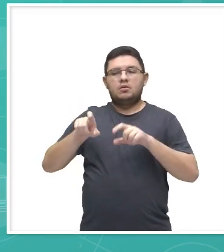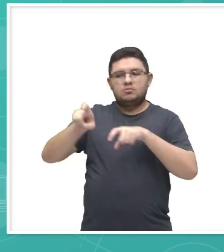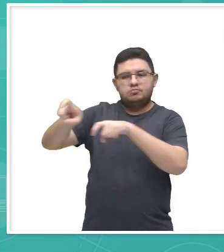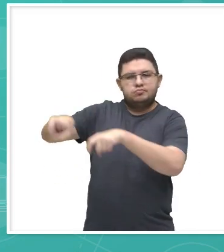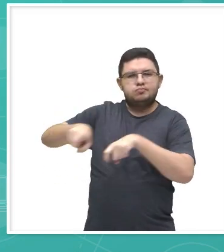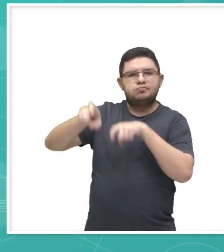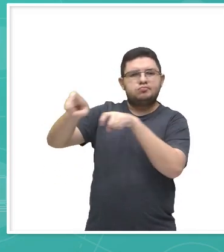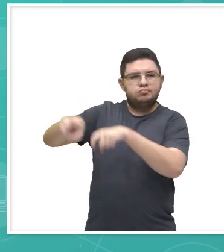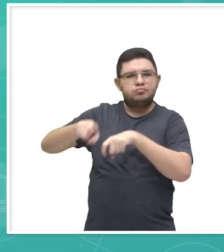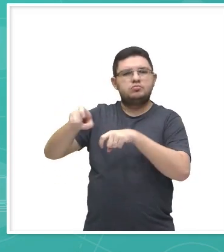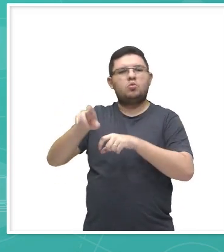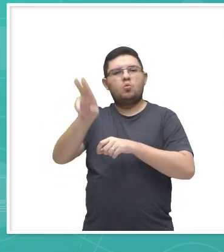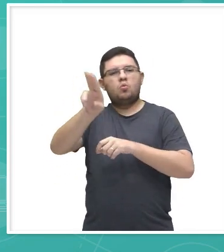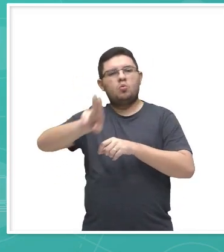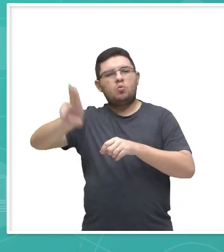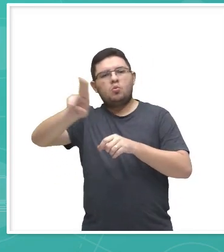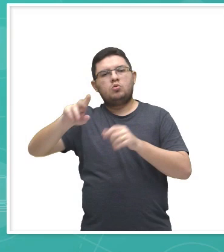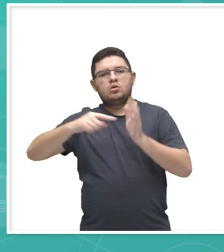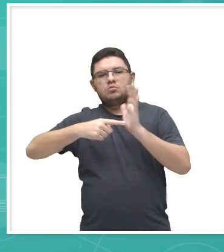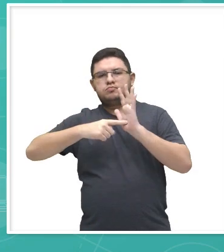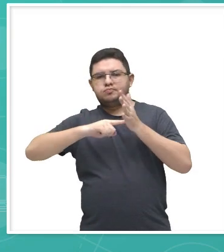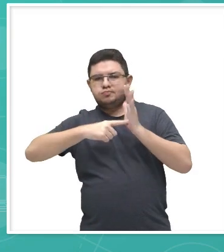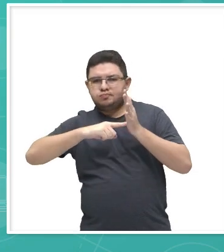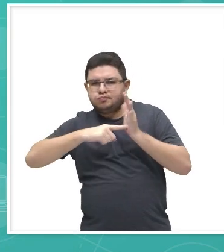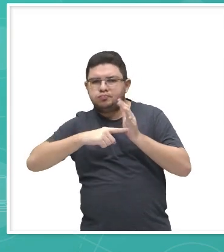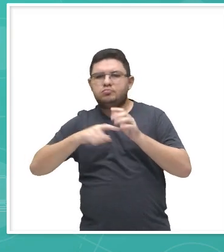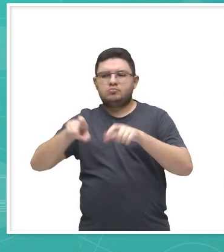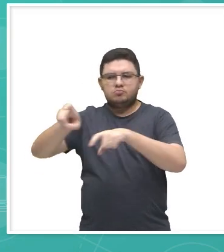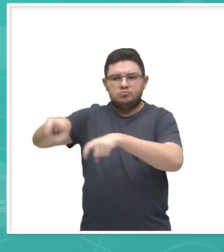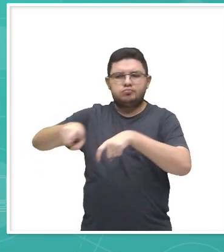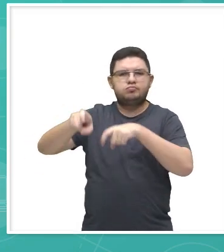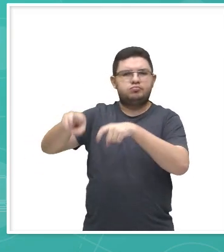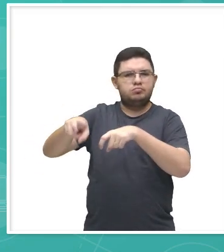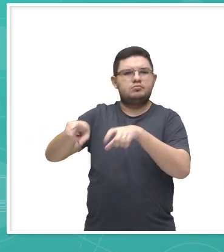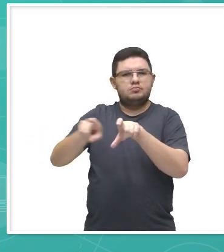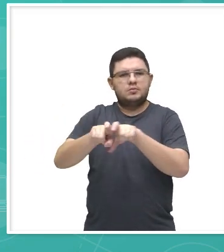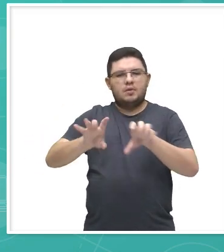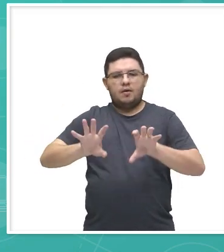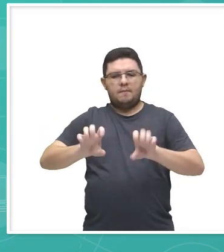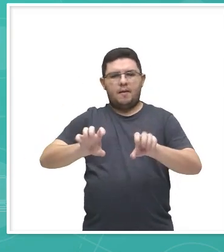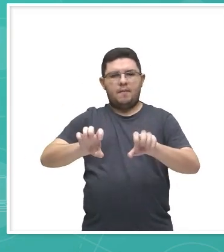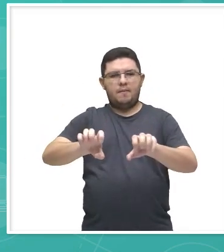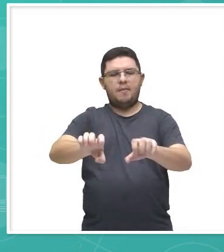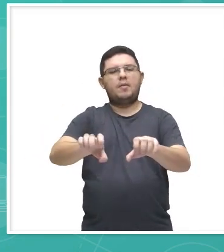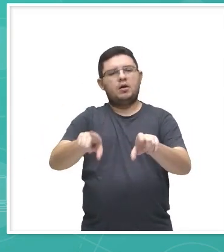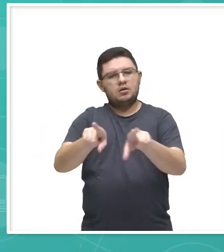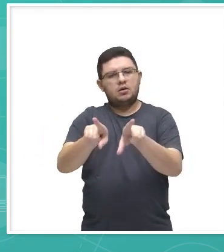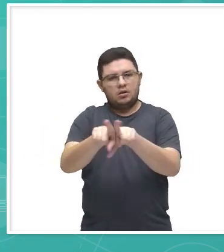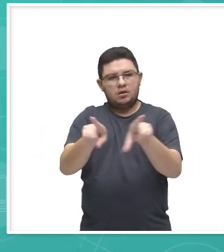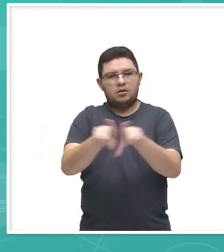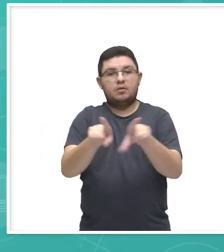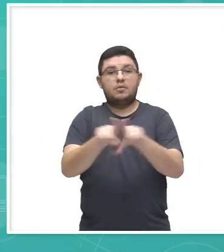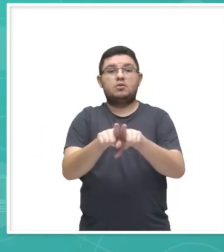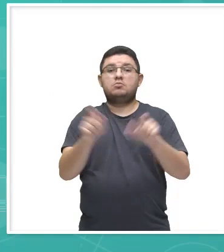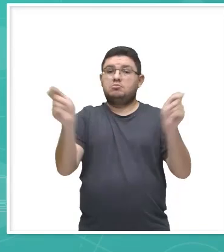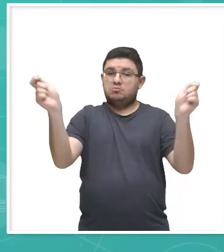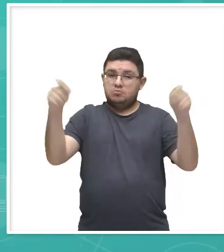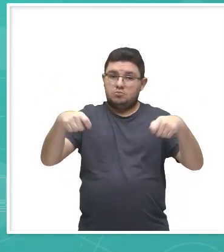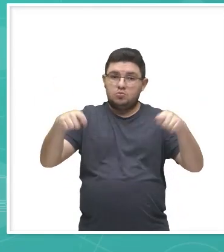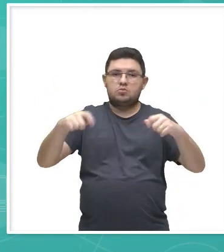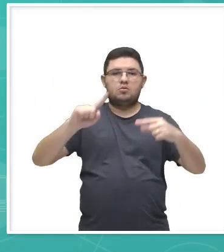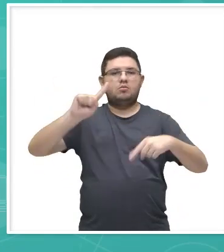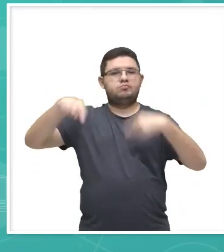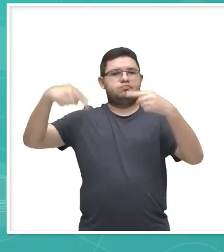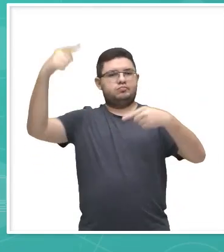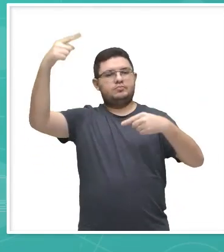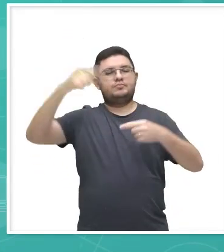acaba atraindo para você praticar aí a atividade da agropecuária, né?